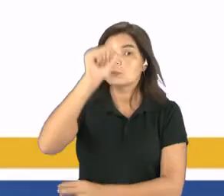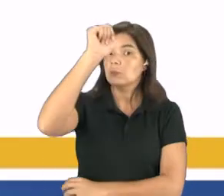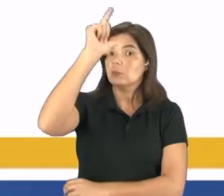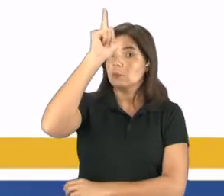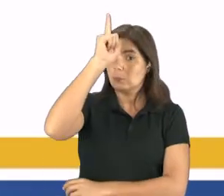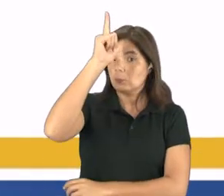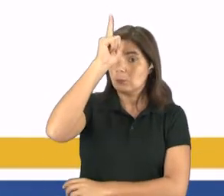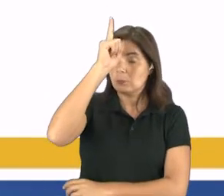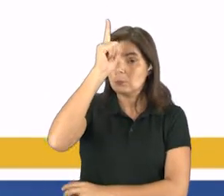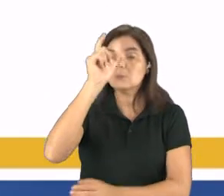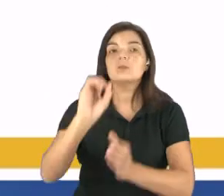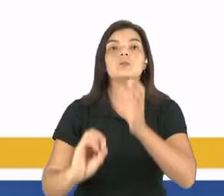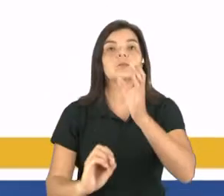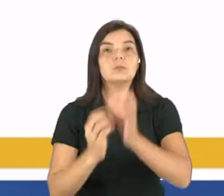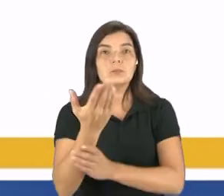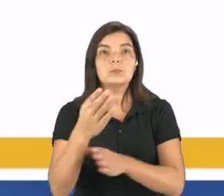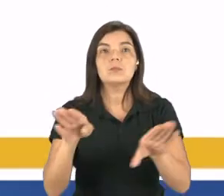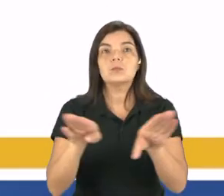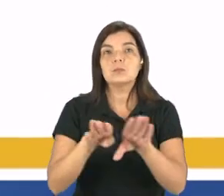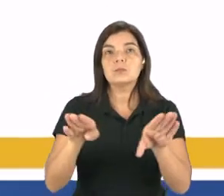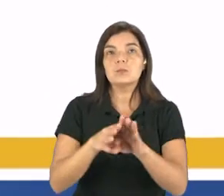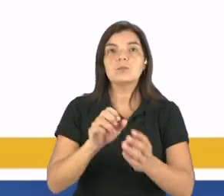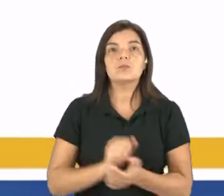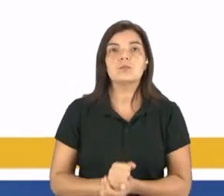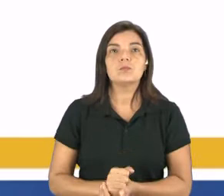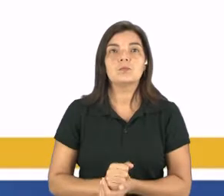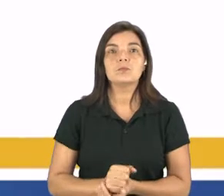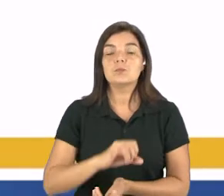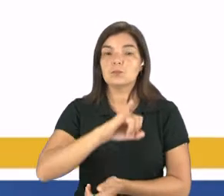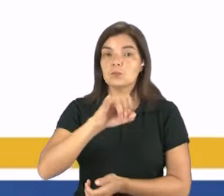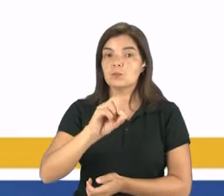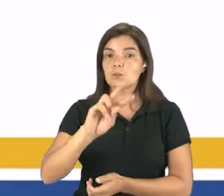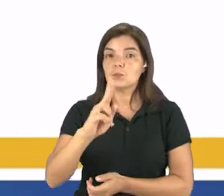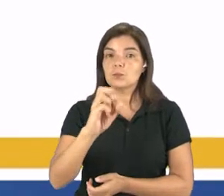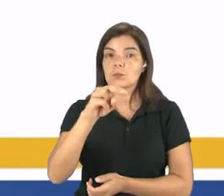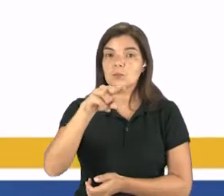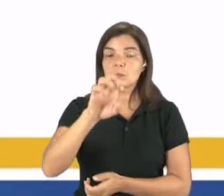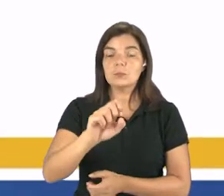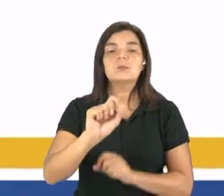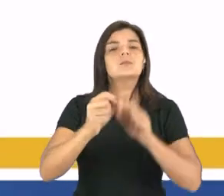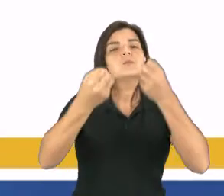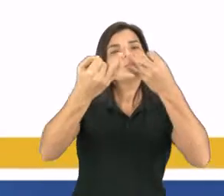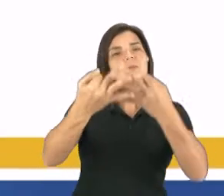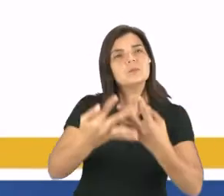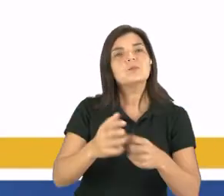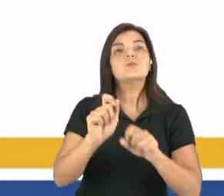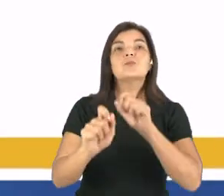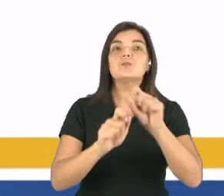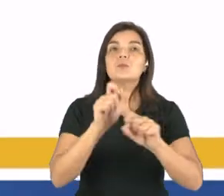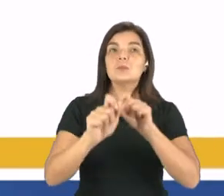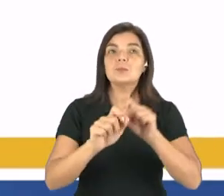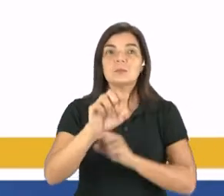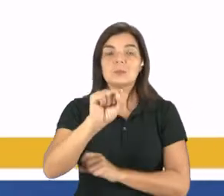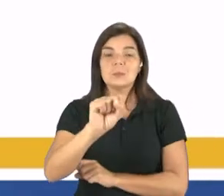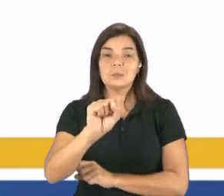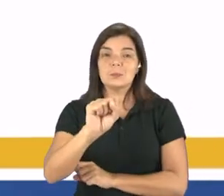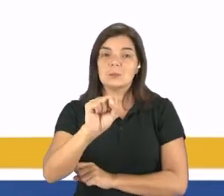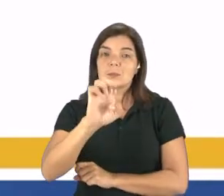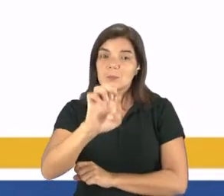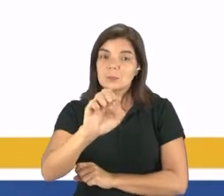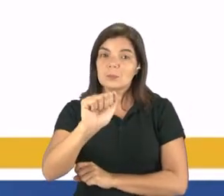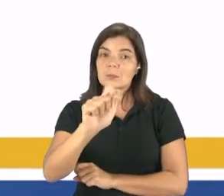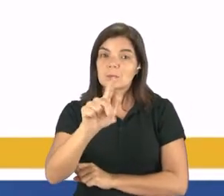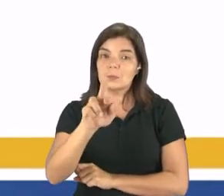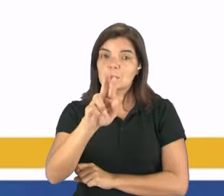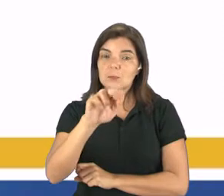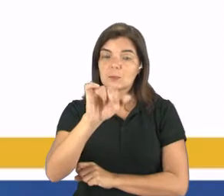Alemanha, Johannes escreveu o Manual de Esgrima, baseando-se nos estudos